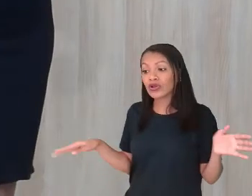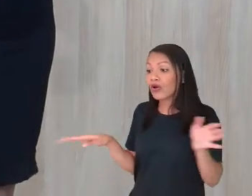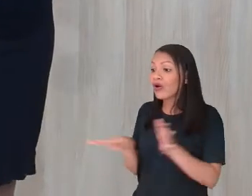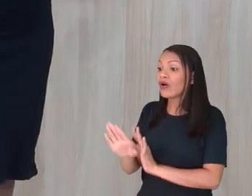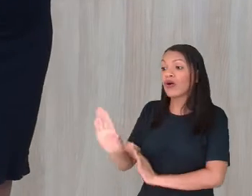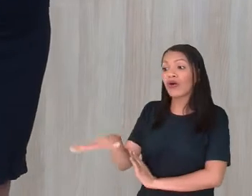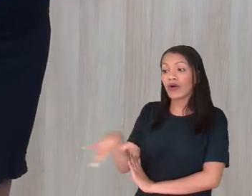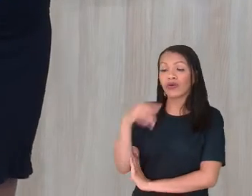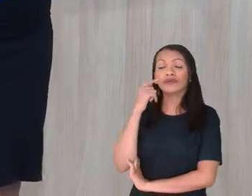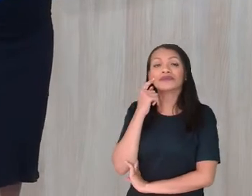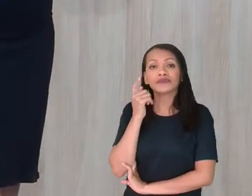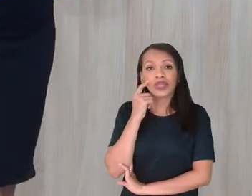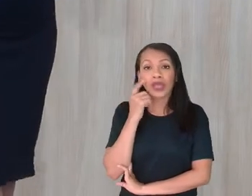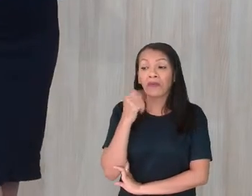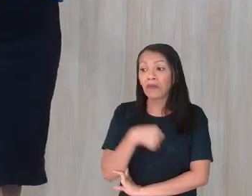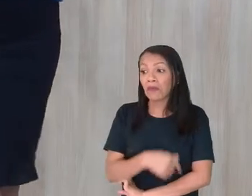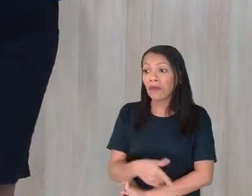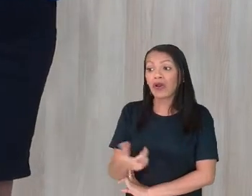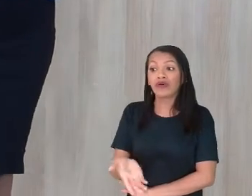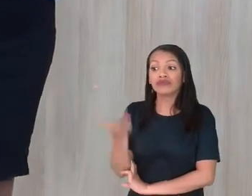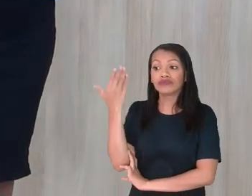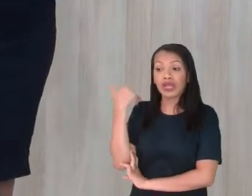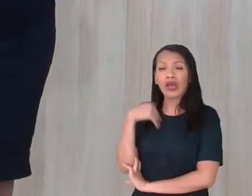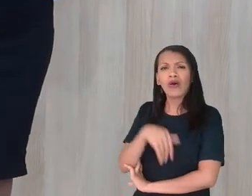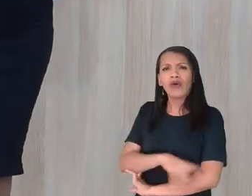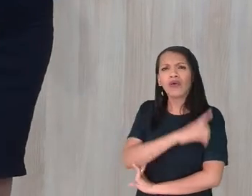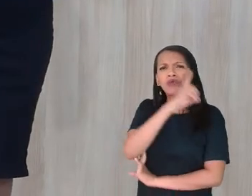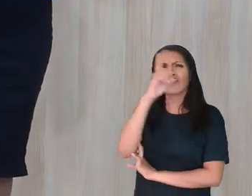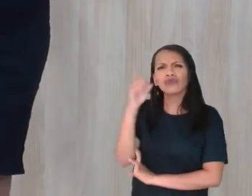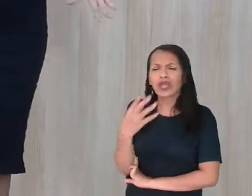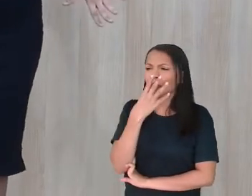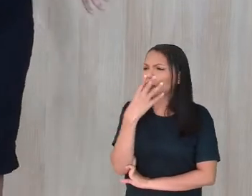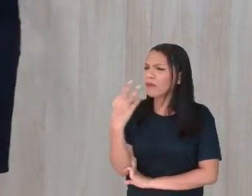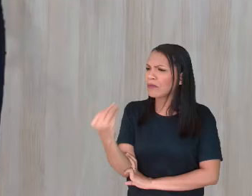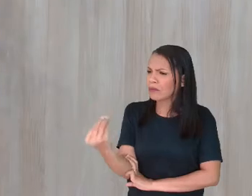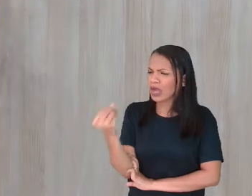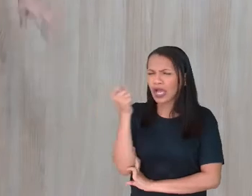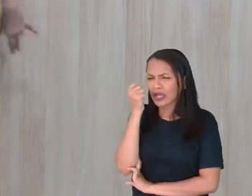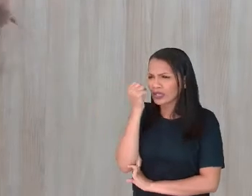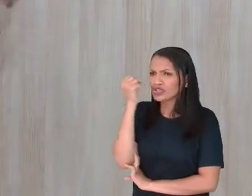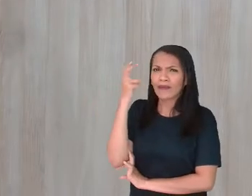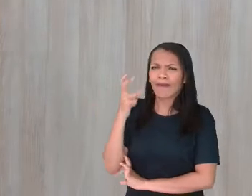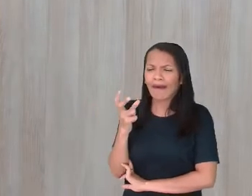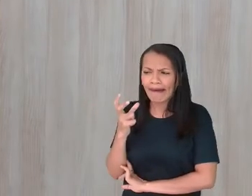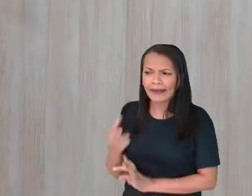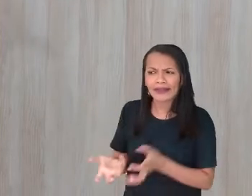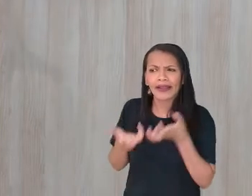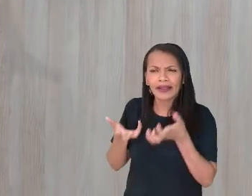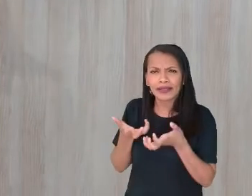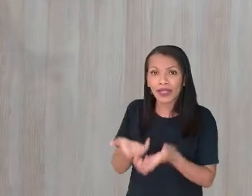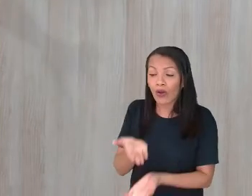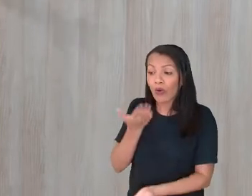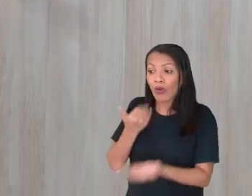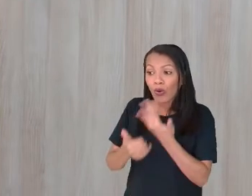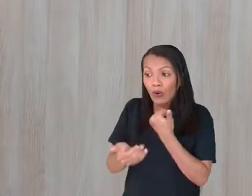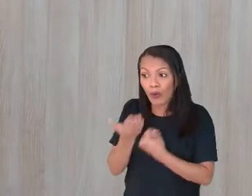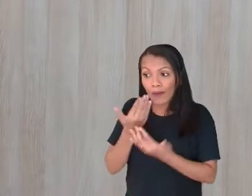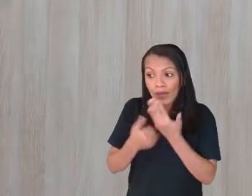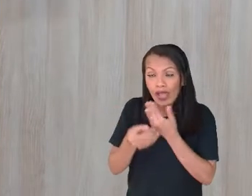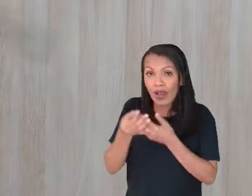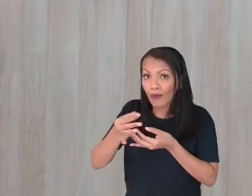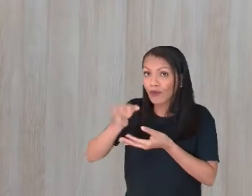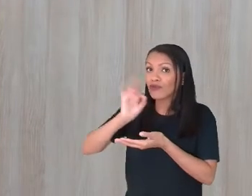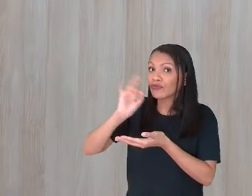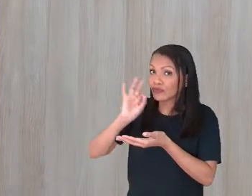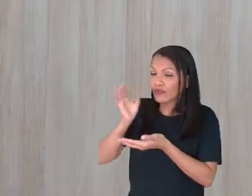contar, olha, uma vez, uma raposa muito esperta queria comer uvas. E aí